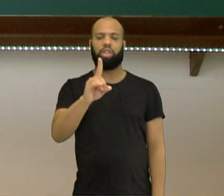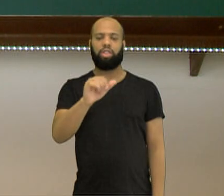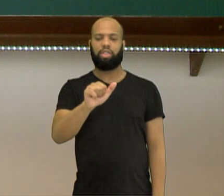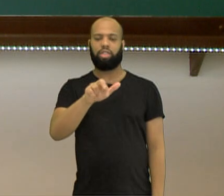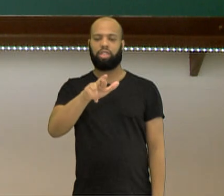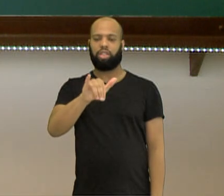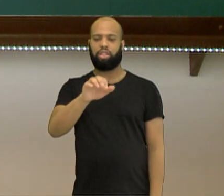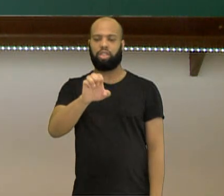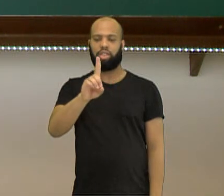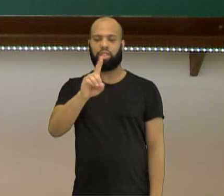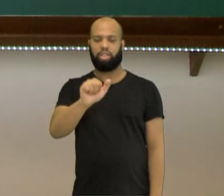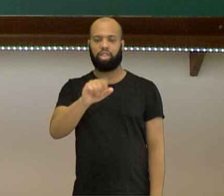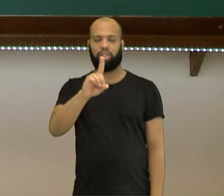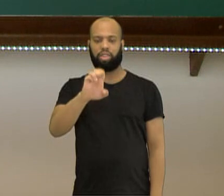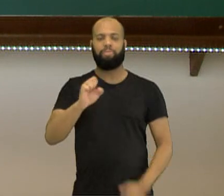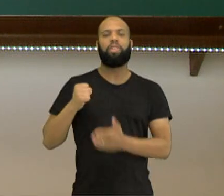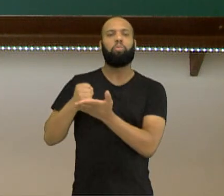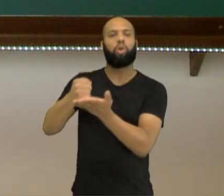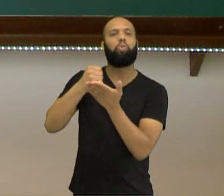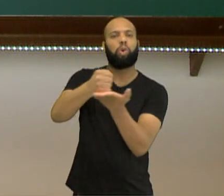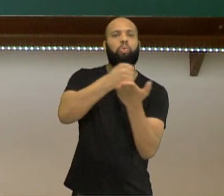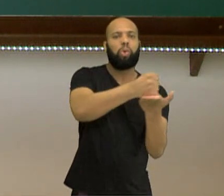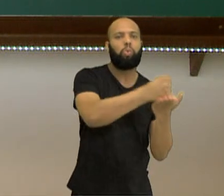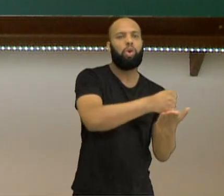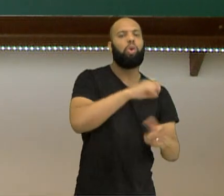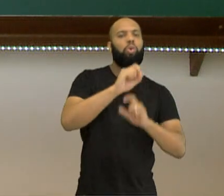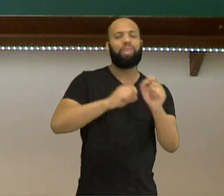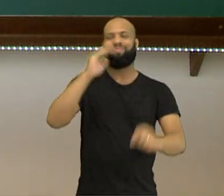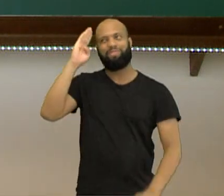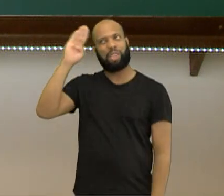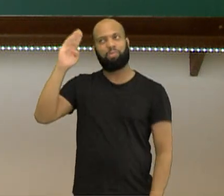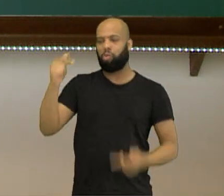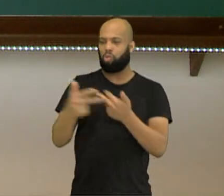principais nesse combate